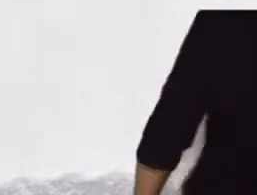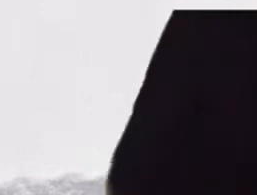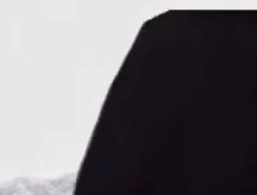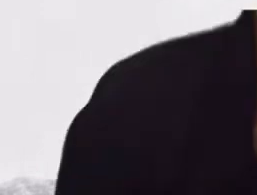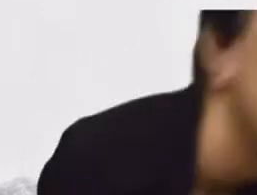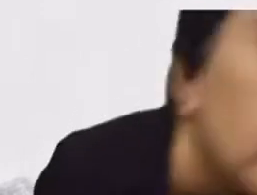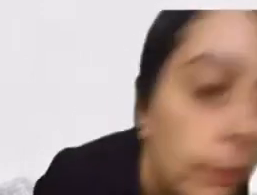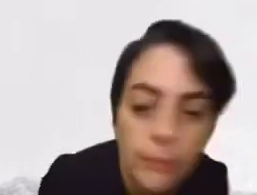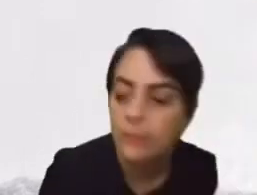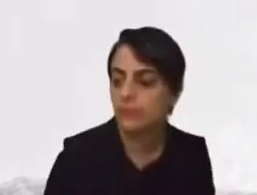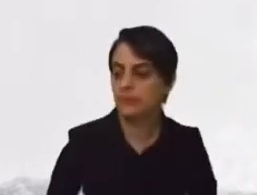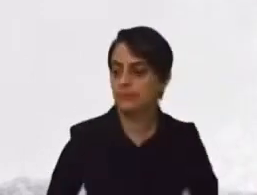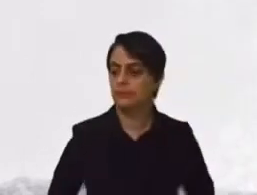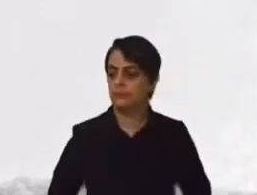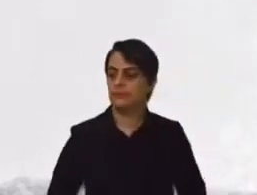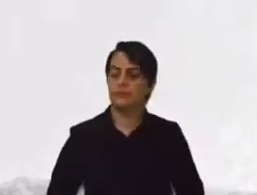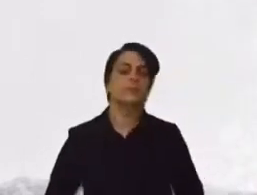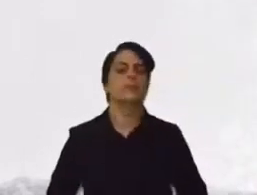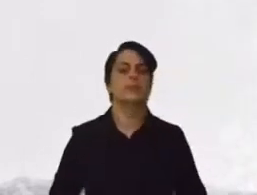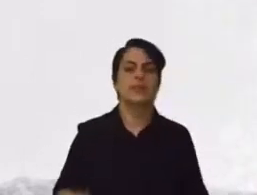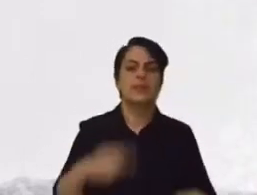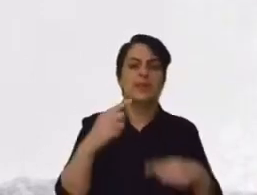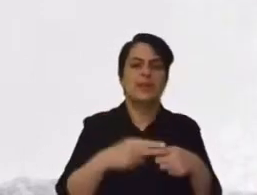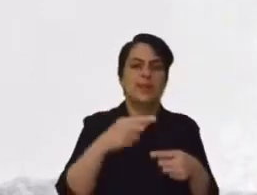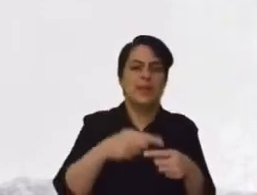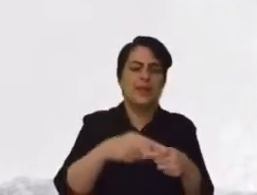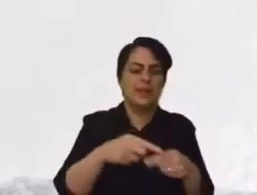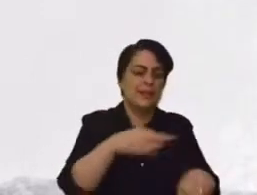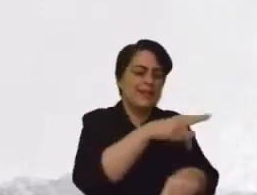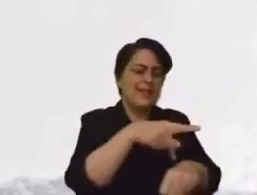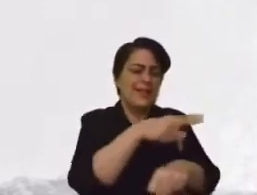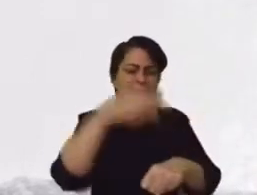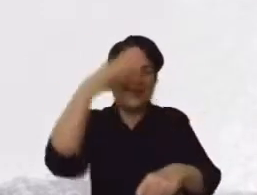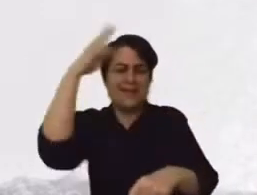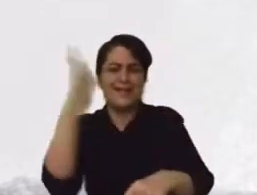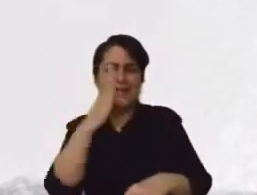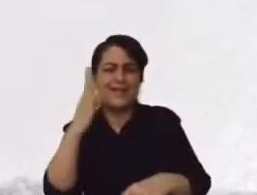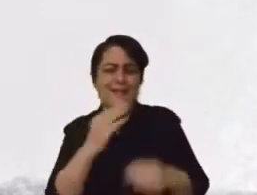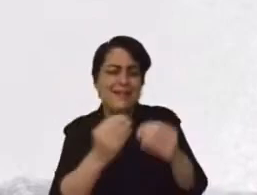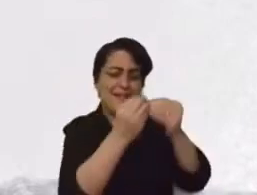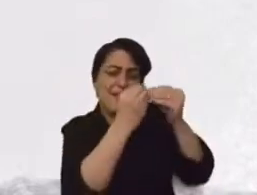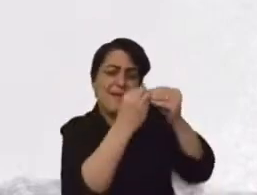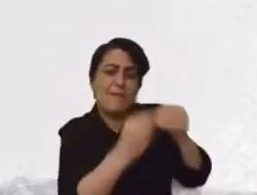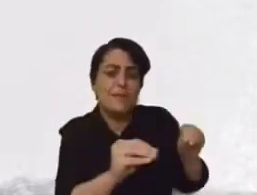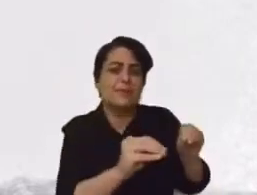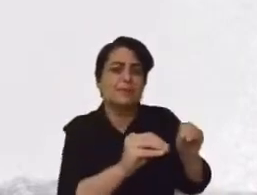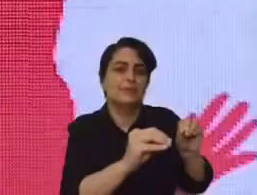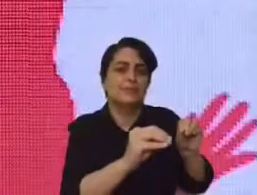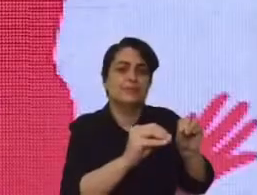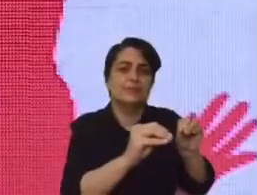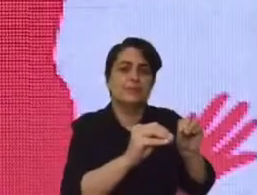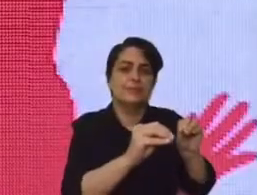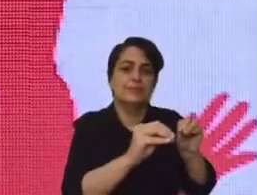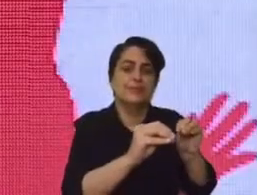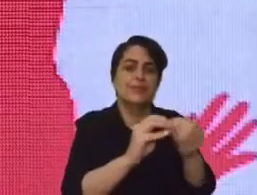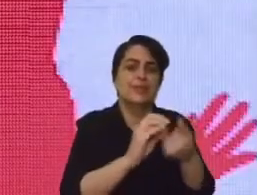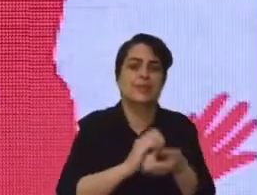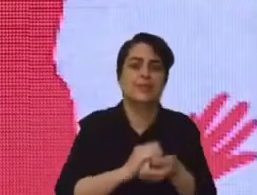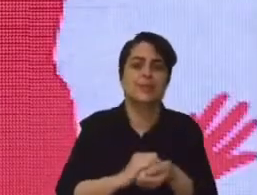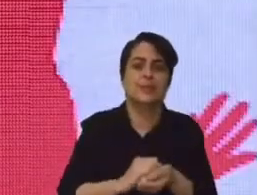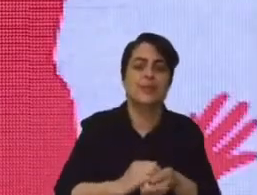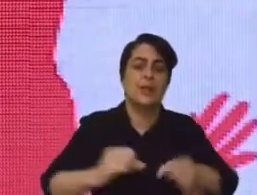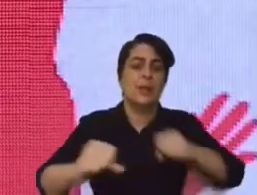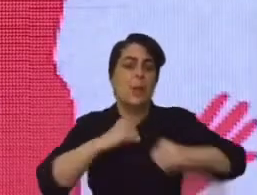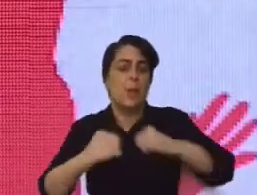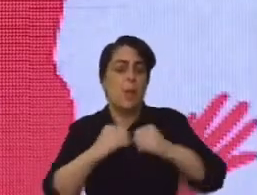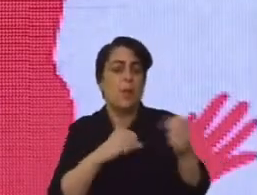no país, as tragédias que foram feitas, né, as privatizações, o desmonte de direito, e vai precisar de um movimento sindical renovado e